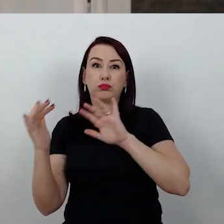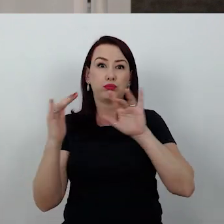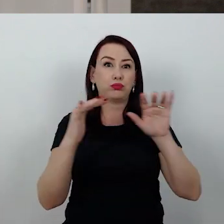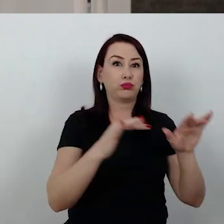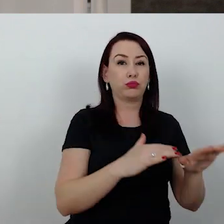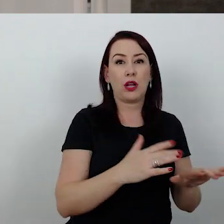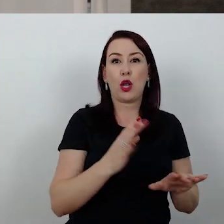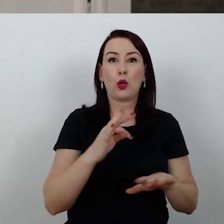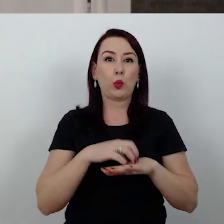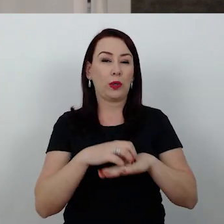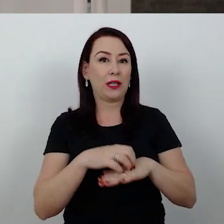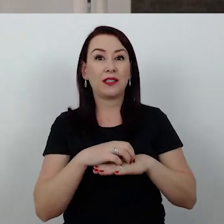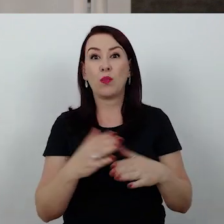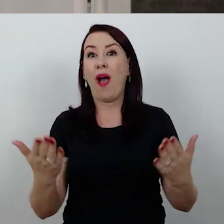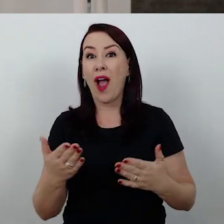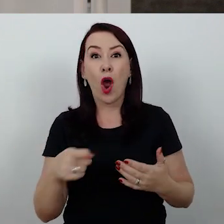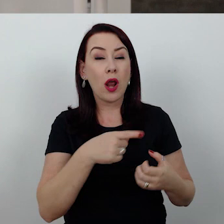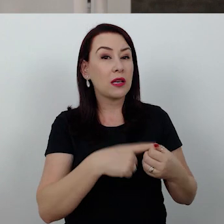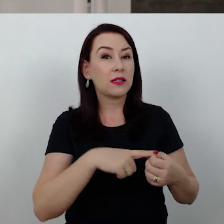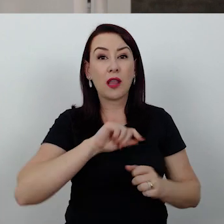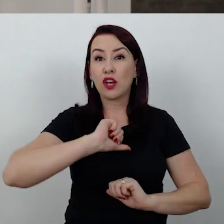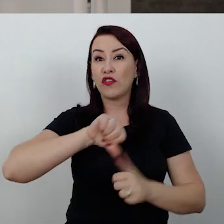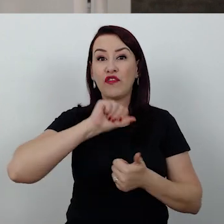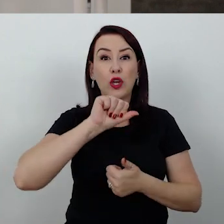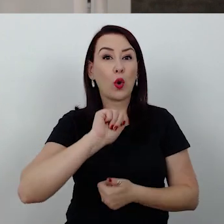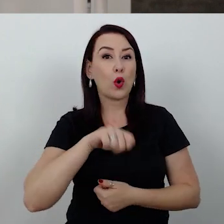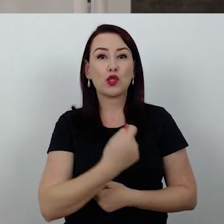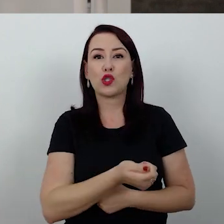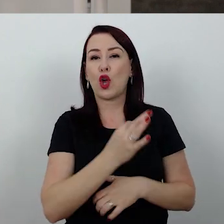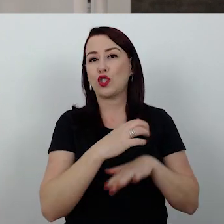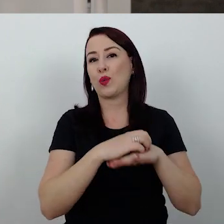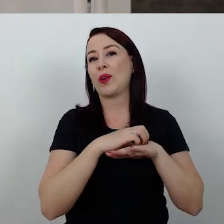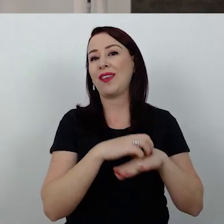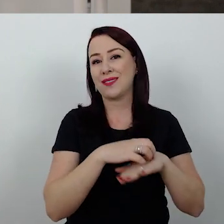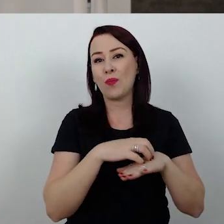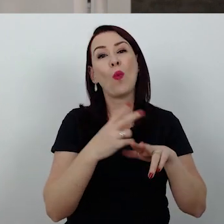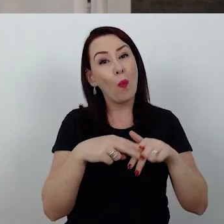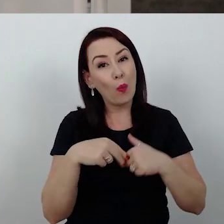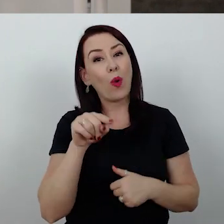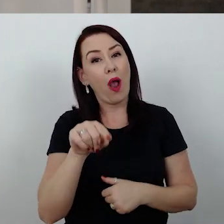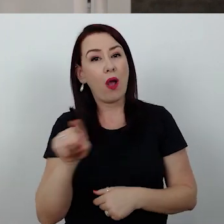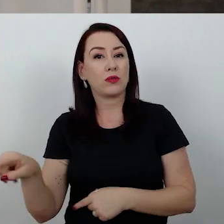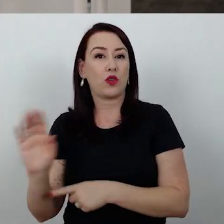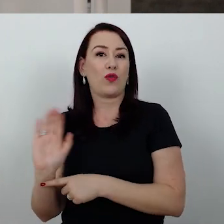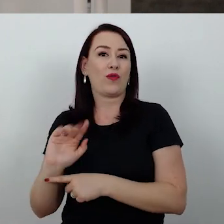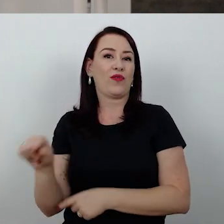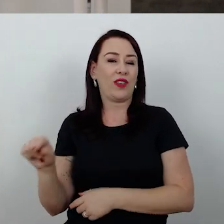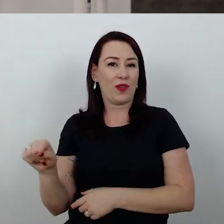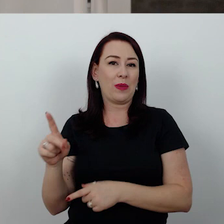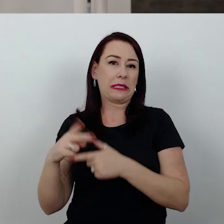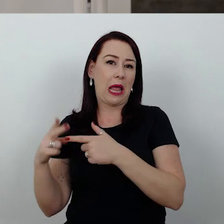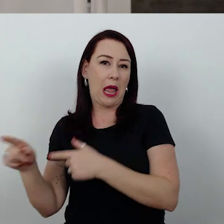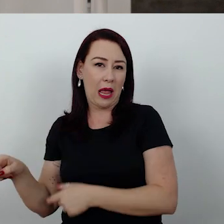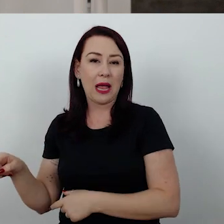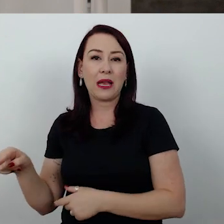de 500%, e aí hoje é esse destino, uma cidade que se torna ponto turístico por causa da produção, por causa da